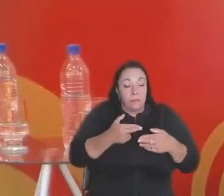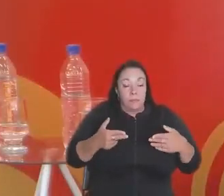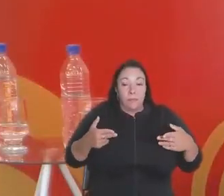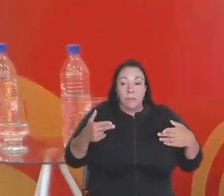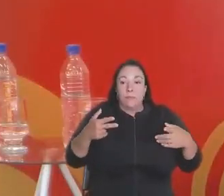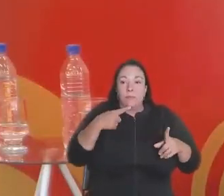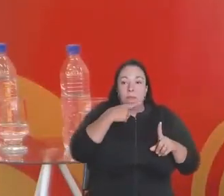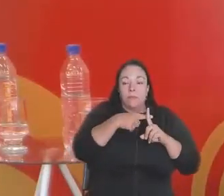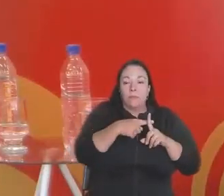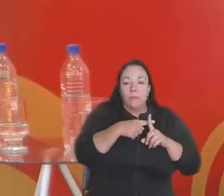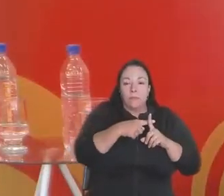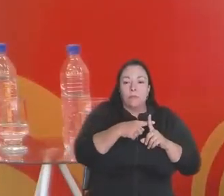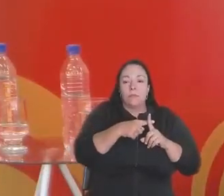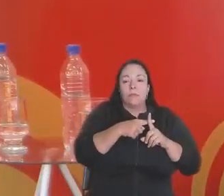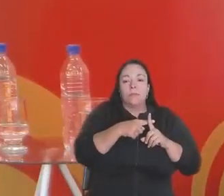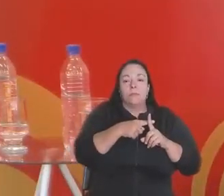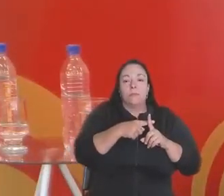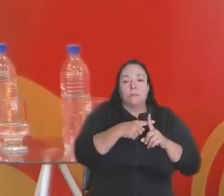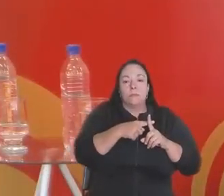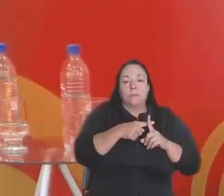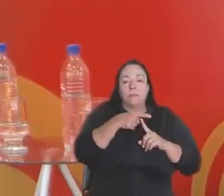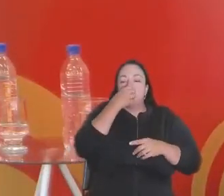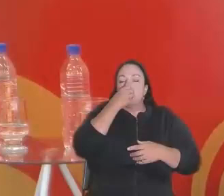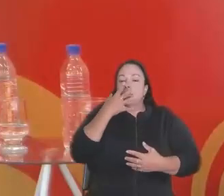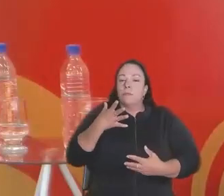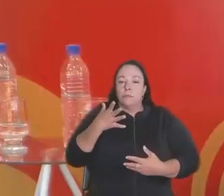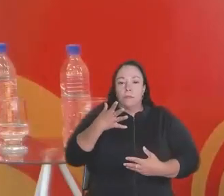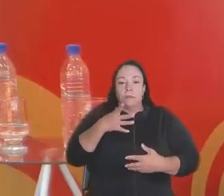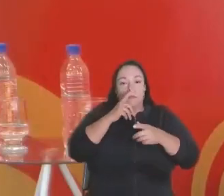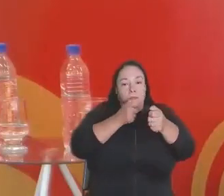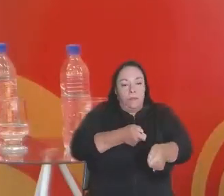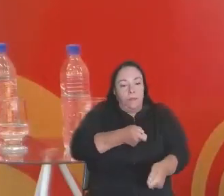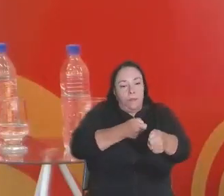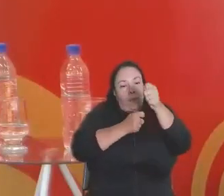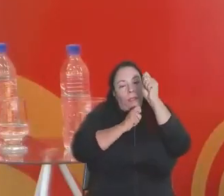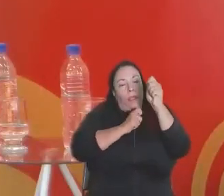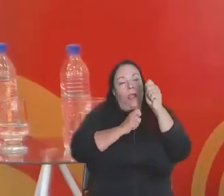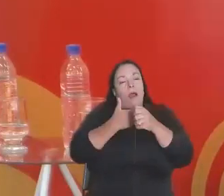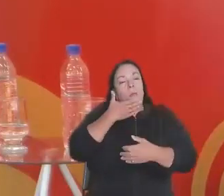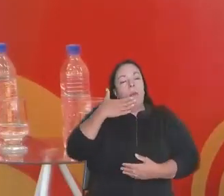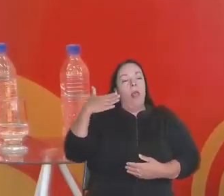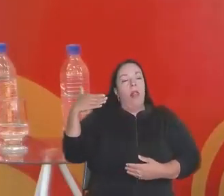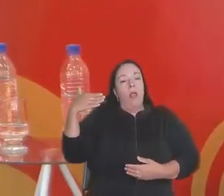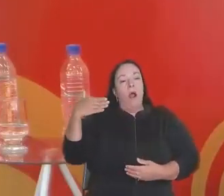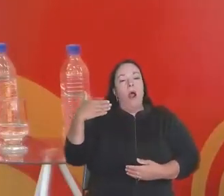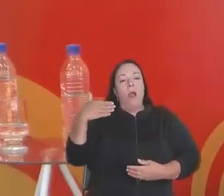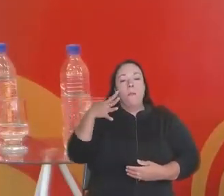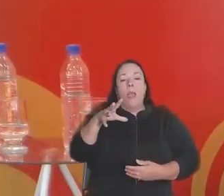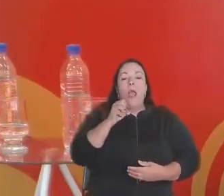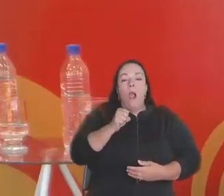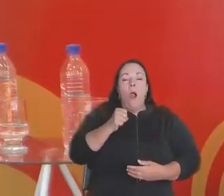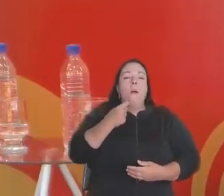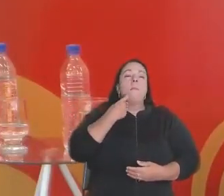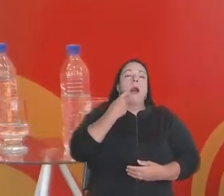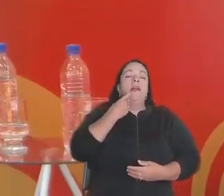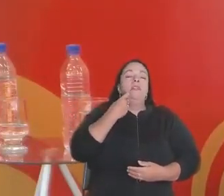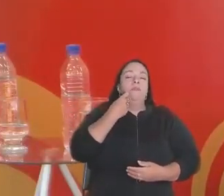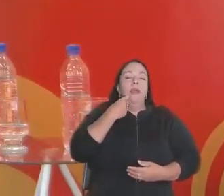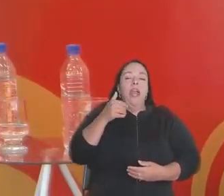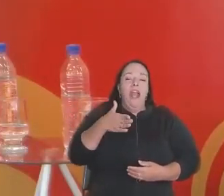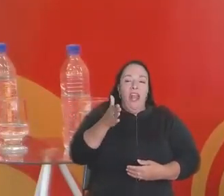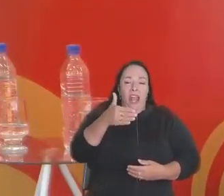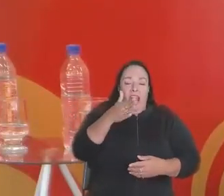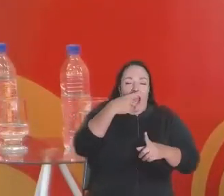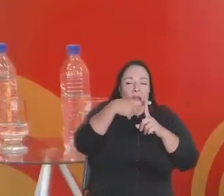positivo, muito ótimo. Então, a pescaria nem sempre é a melhor pescaria, é aquela que pegou mais peixe. A pescaria, ela